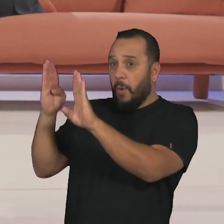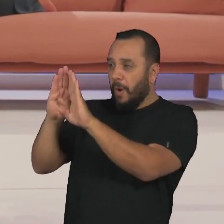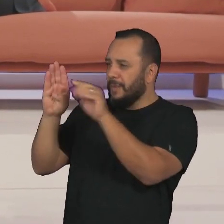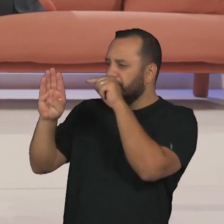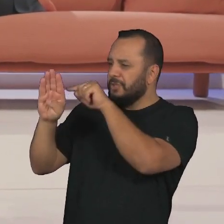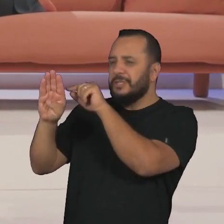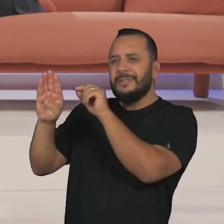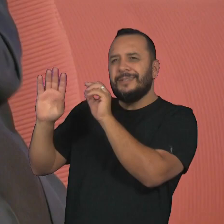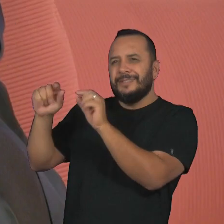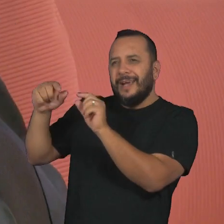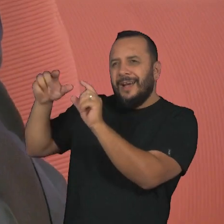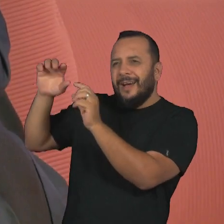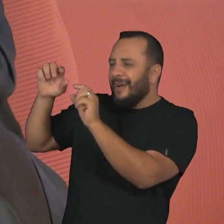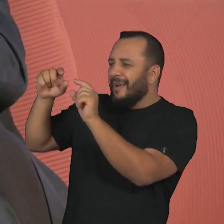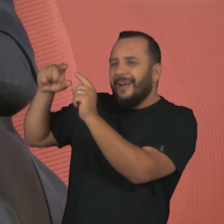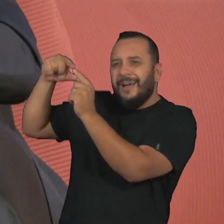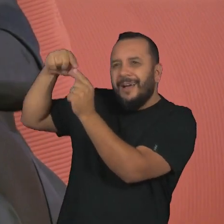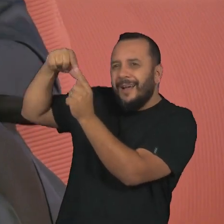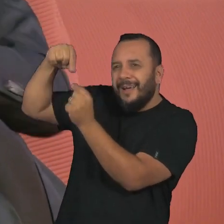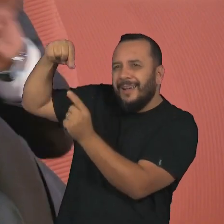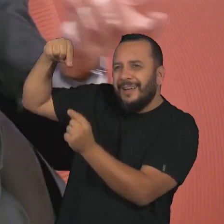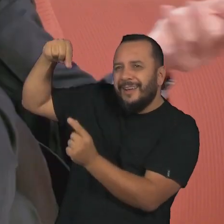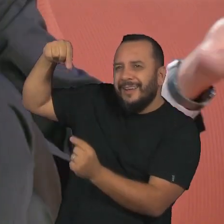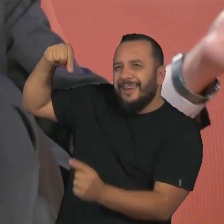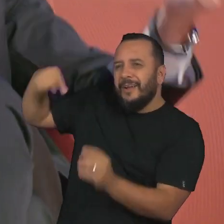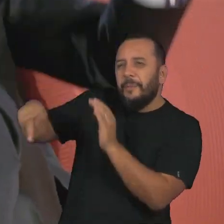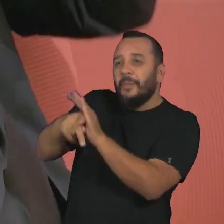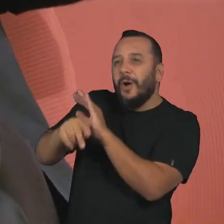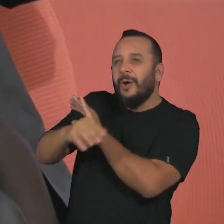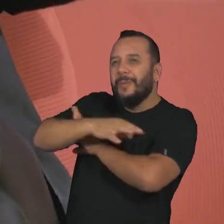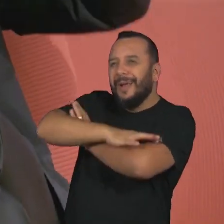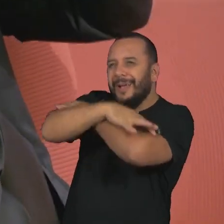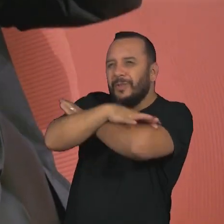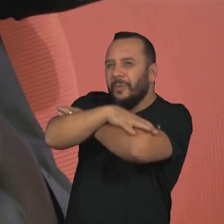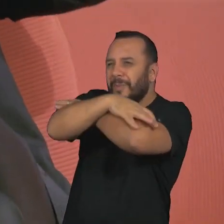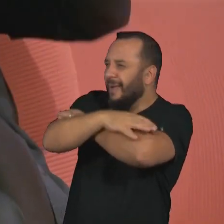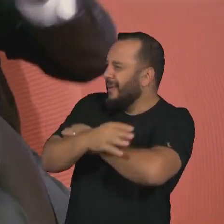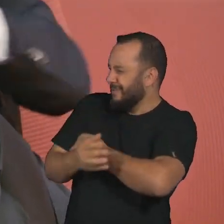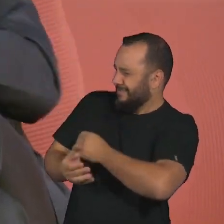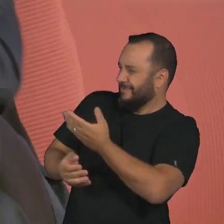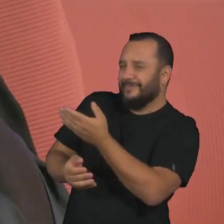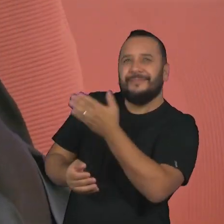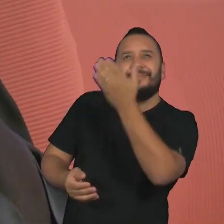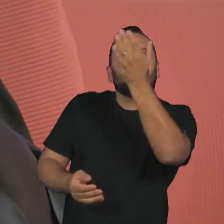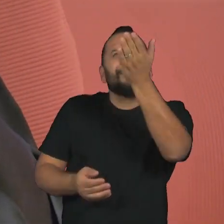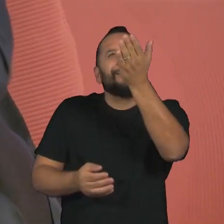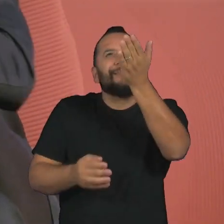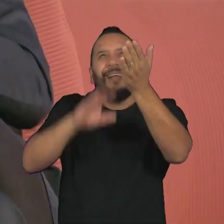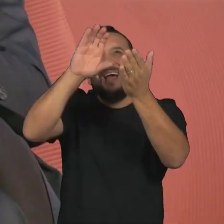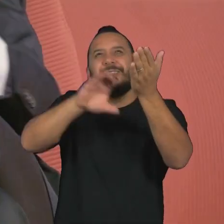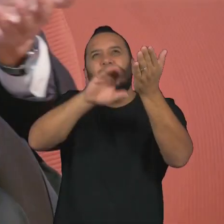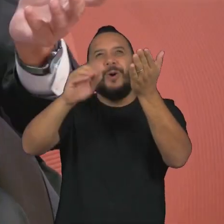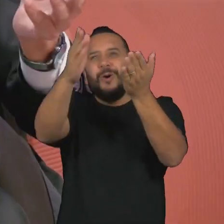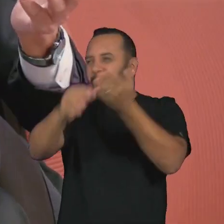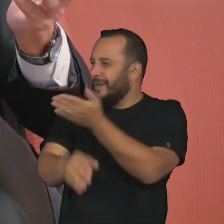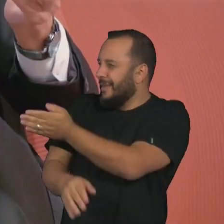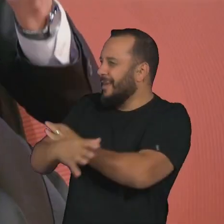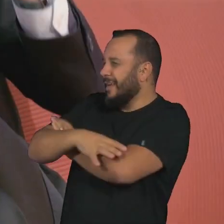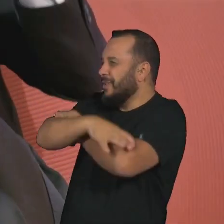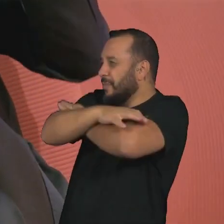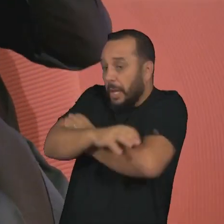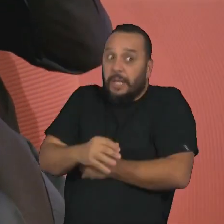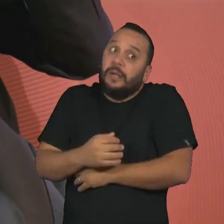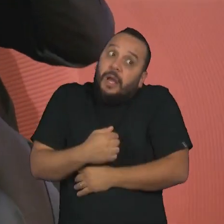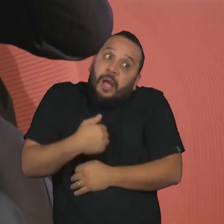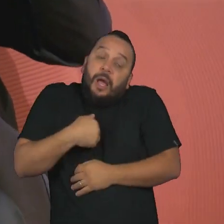penduradas, assim, umas figas, um negócio assim. Falou, Dona Maria, a senhora aqui com, né, o Sagrado Coração e... Falou, padre,